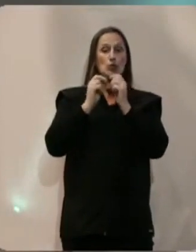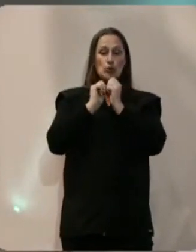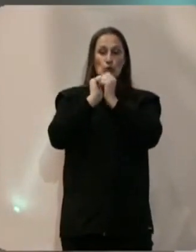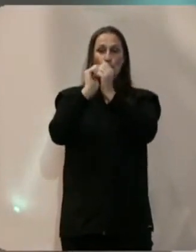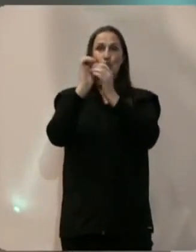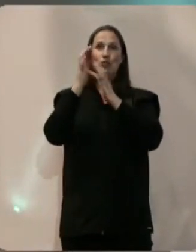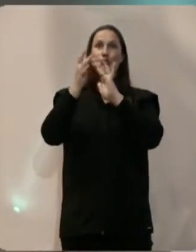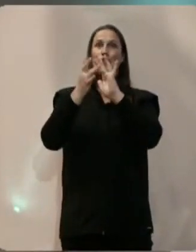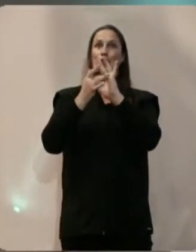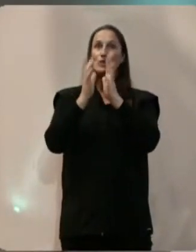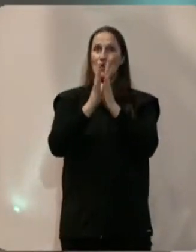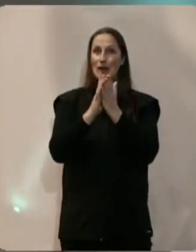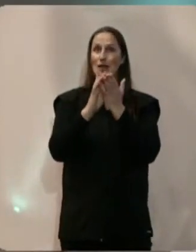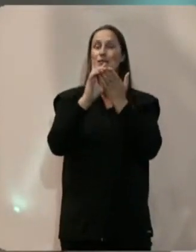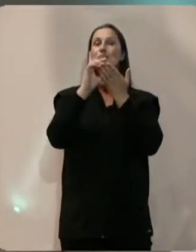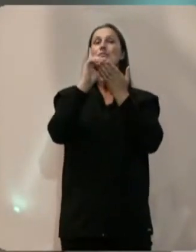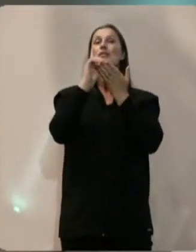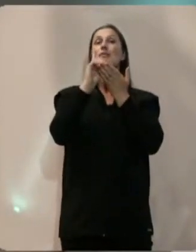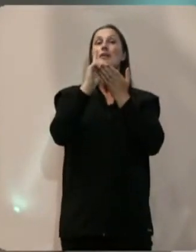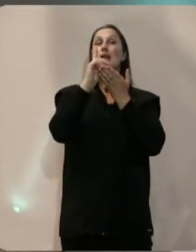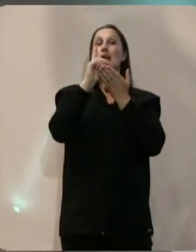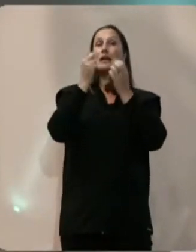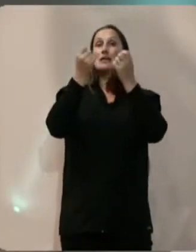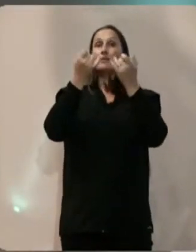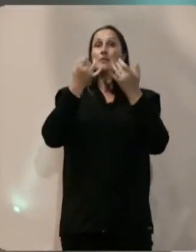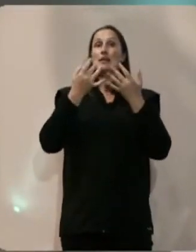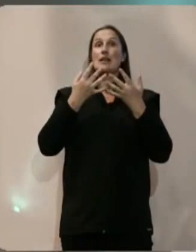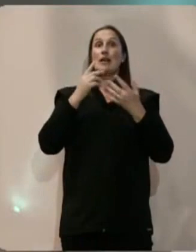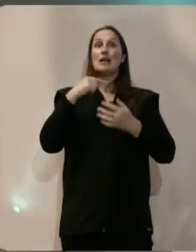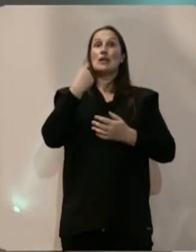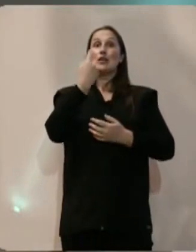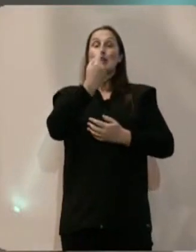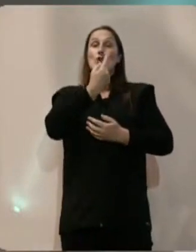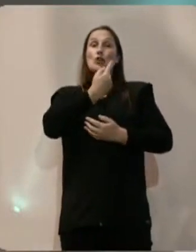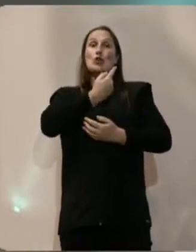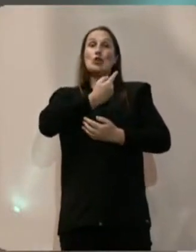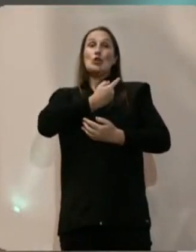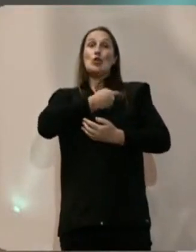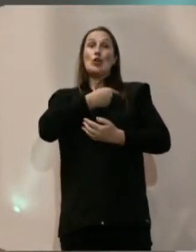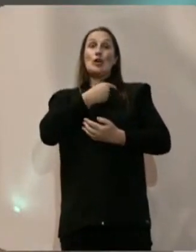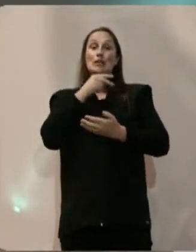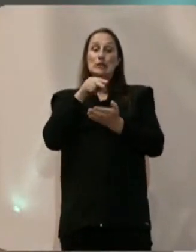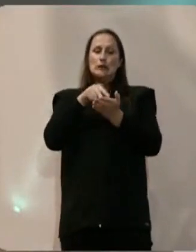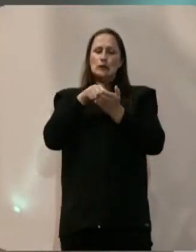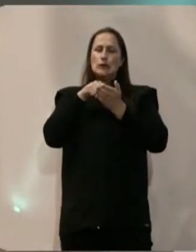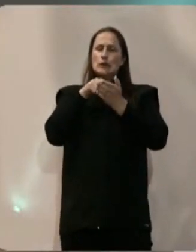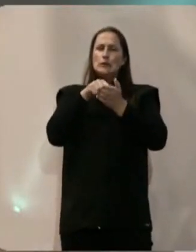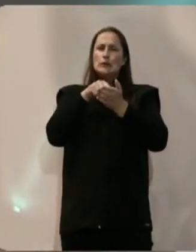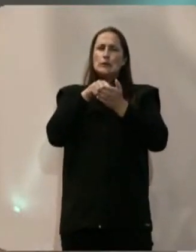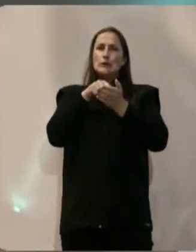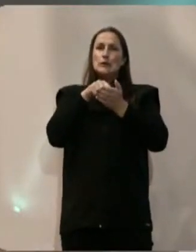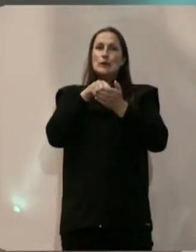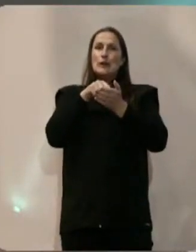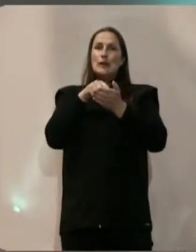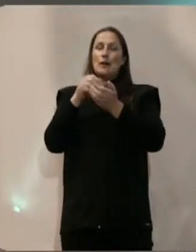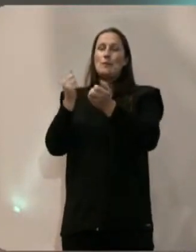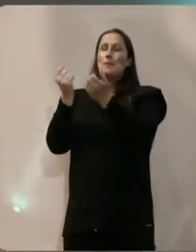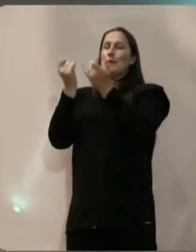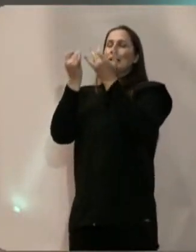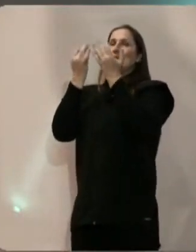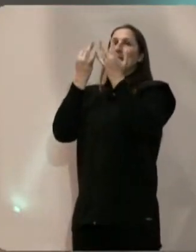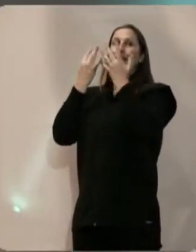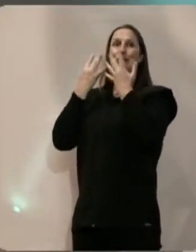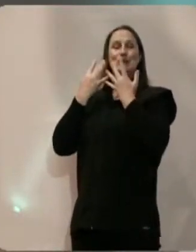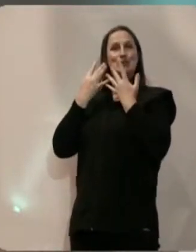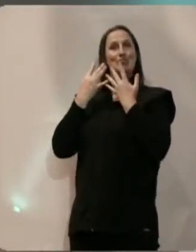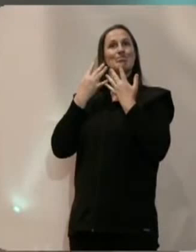Bíblia diz que a gente vai produzir fruto, e esse fruto é abundante, e Jesus está se